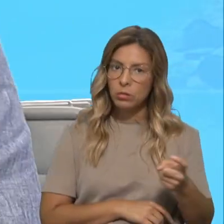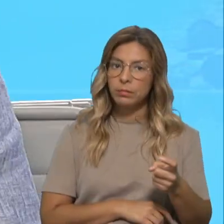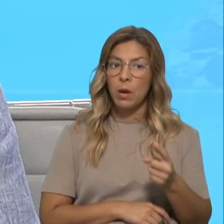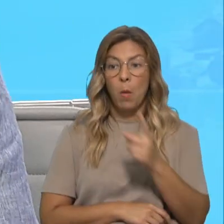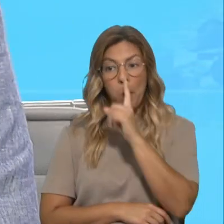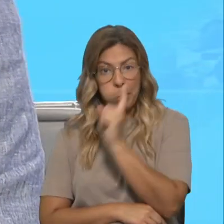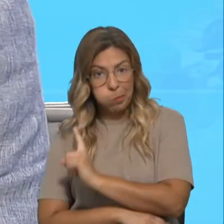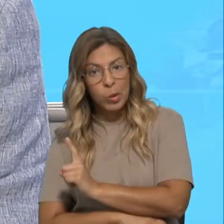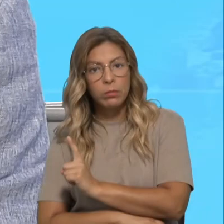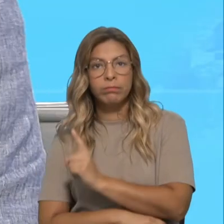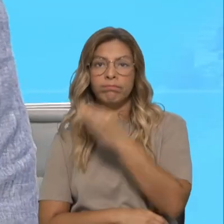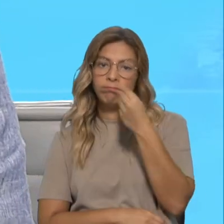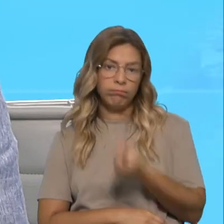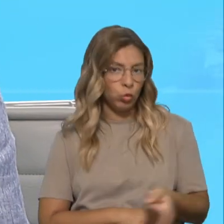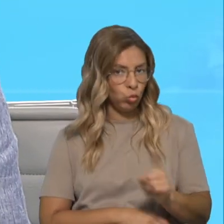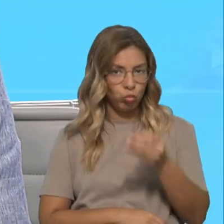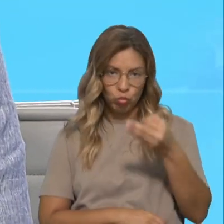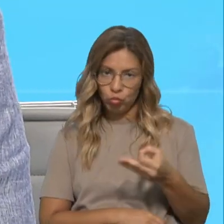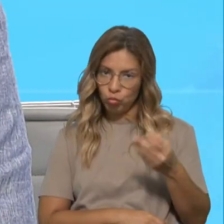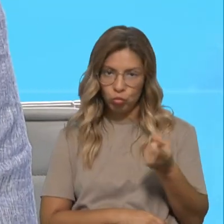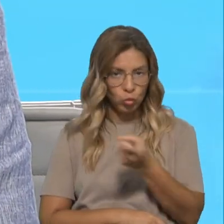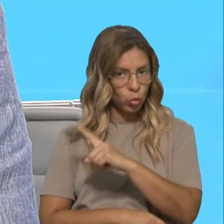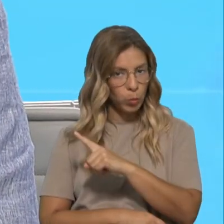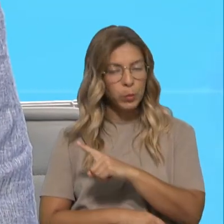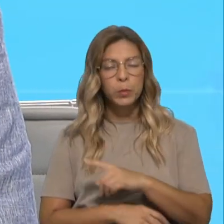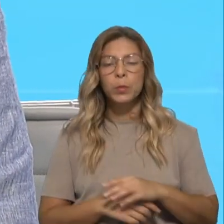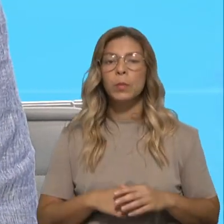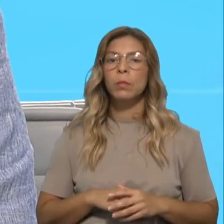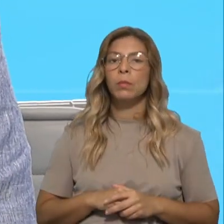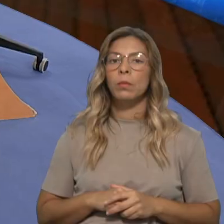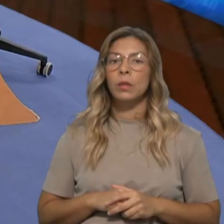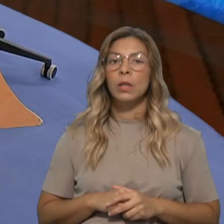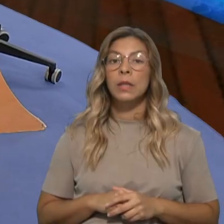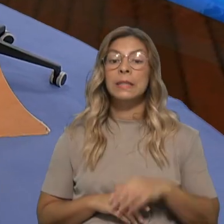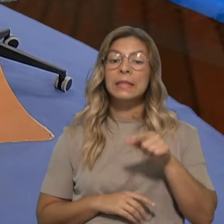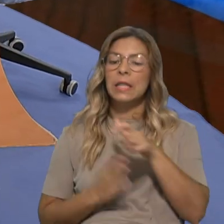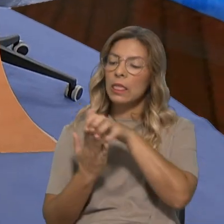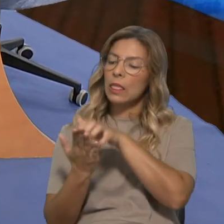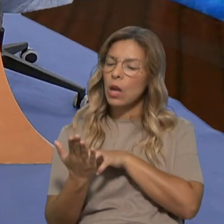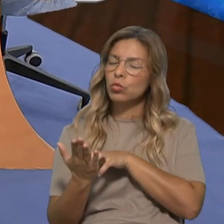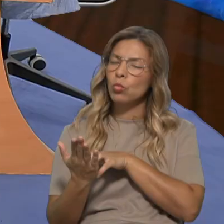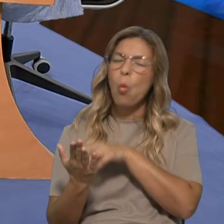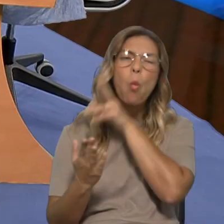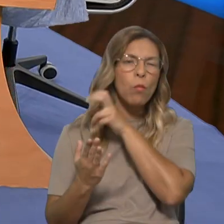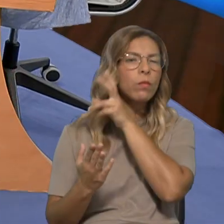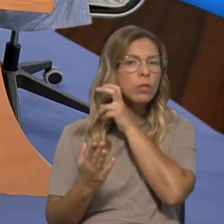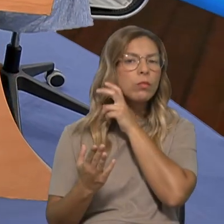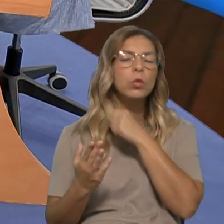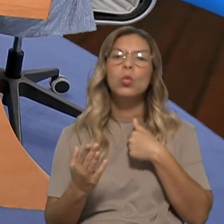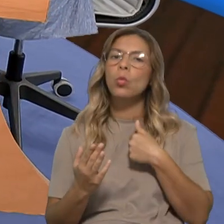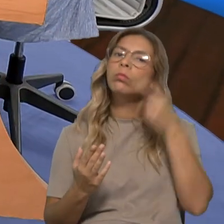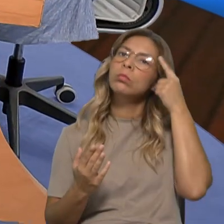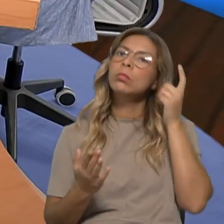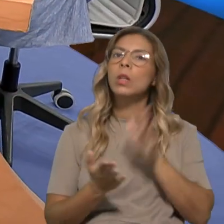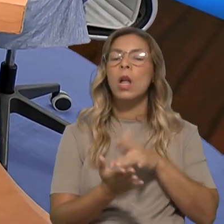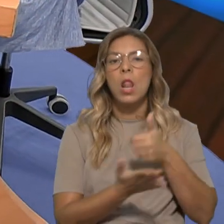é? E não conduz a bom resultado. Esta passagem fez-me lembrar uma frase que eu gosto muito, do livro do